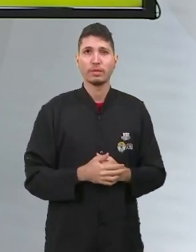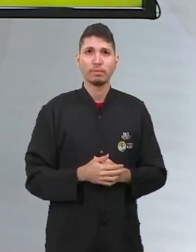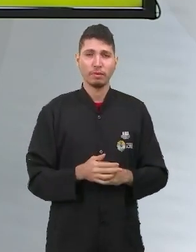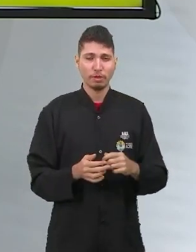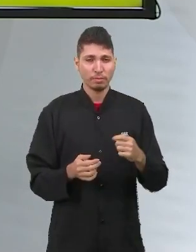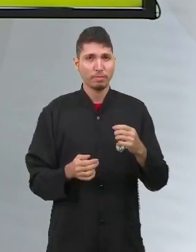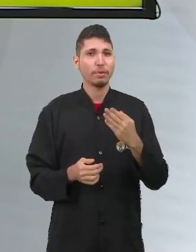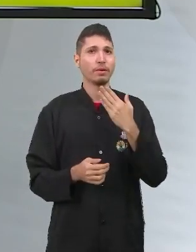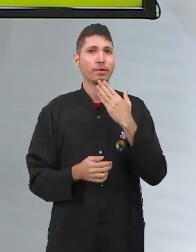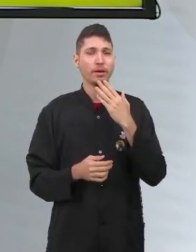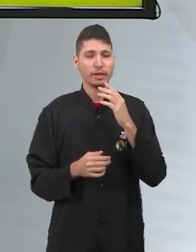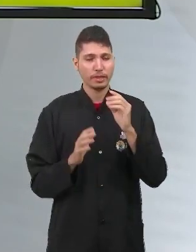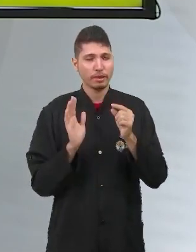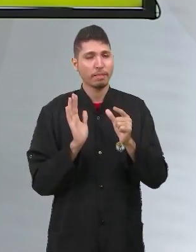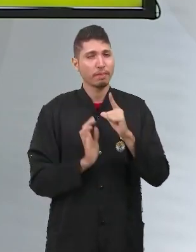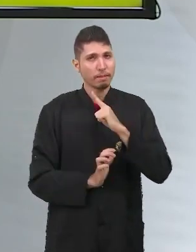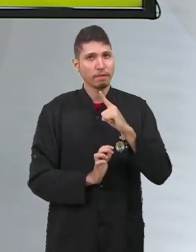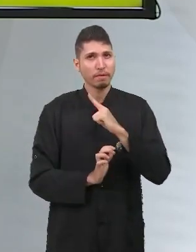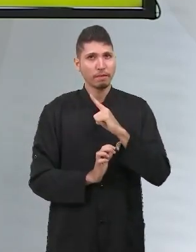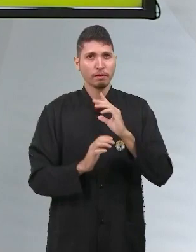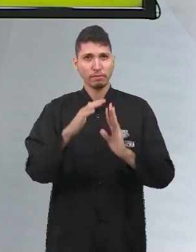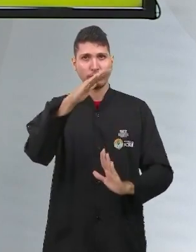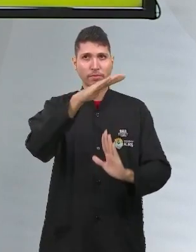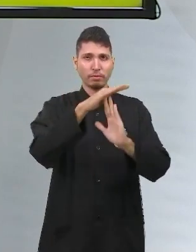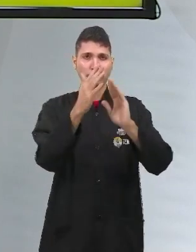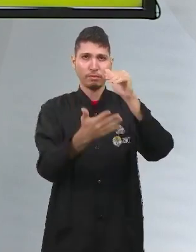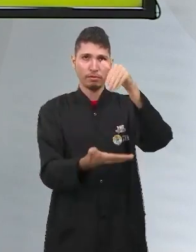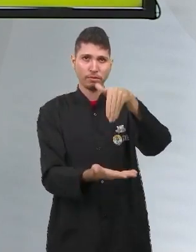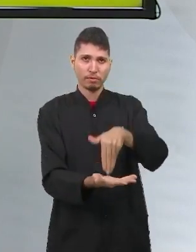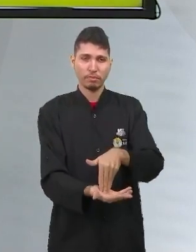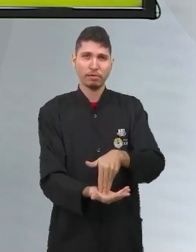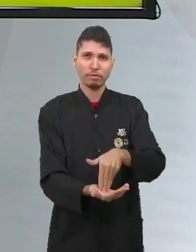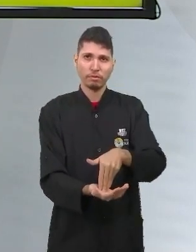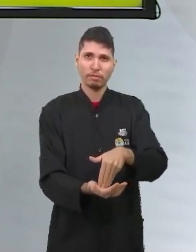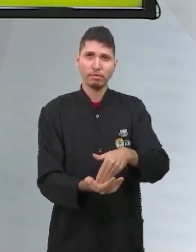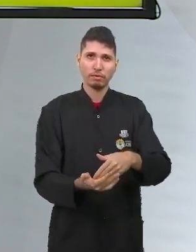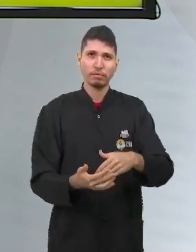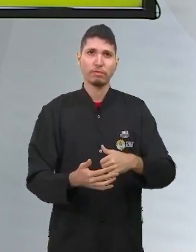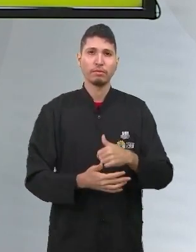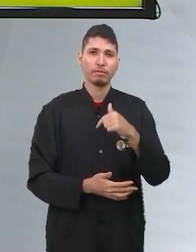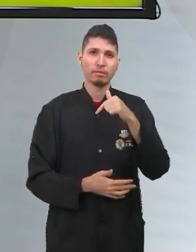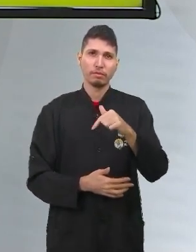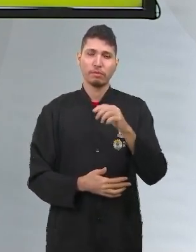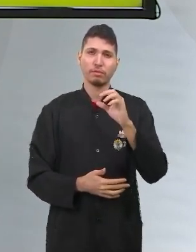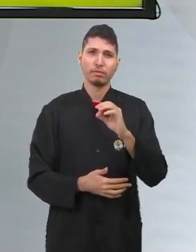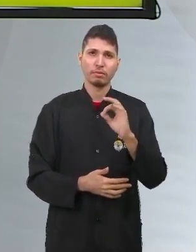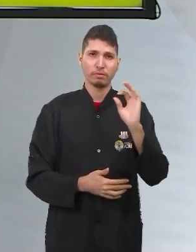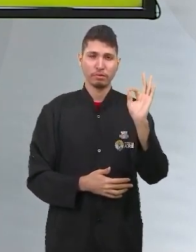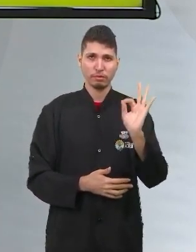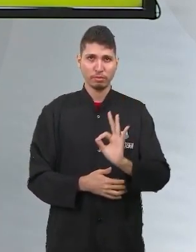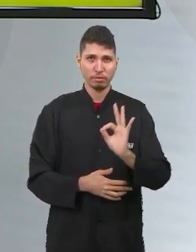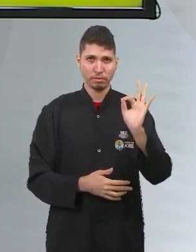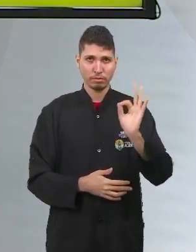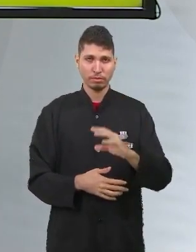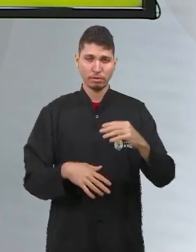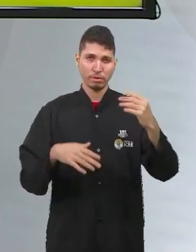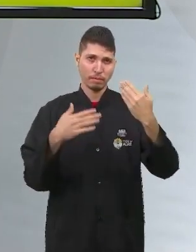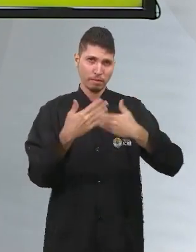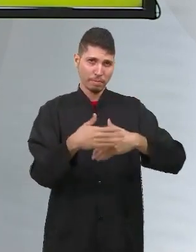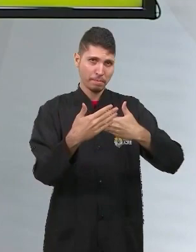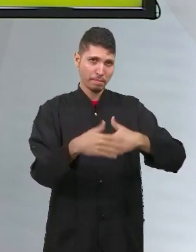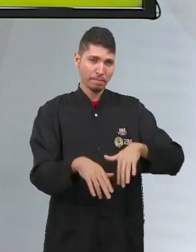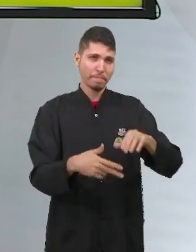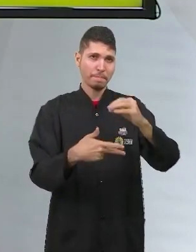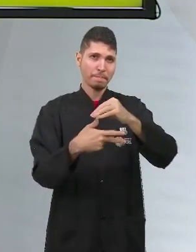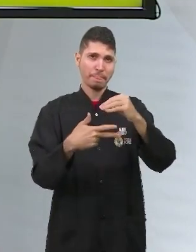mínimo, tá bom? Eu estou sendo até bonzinho, porque na verdade ele alcança até 70% da prova do Enem envolvendo funções e equações do segundo grau, tá